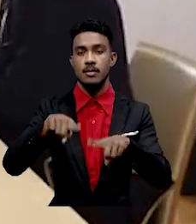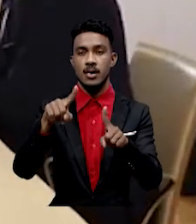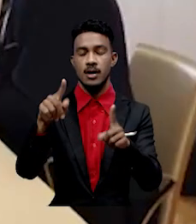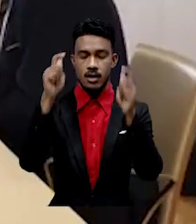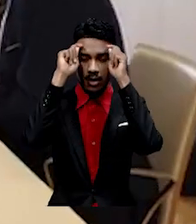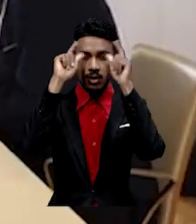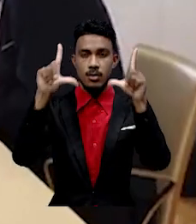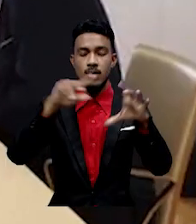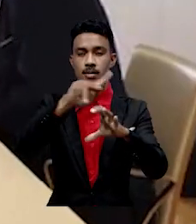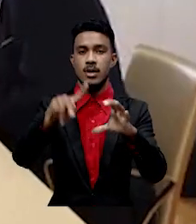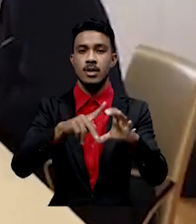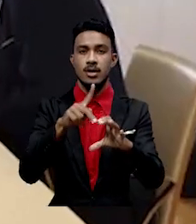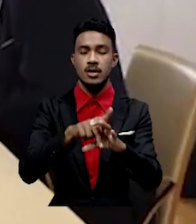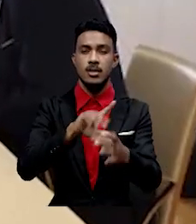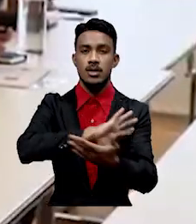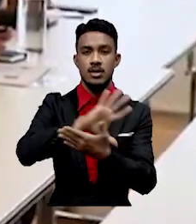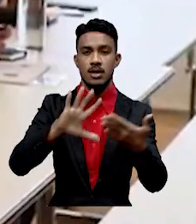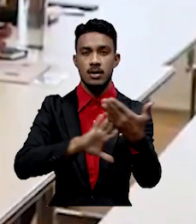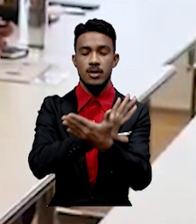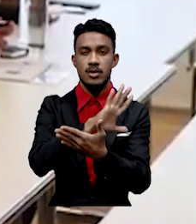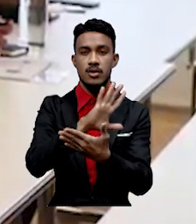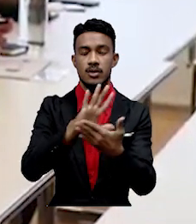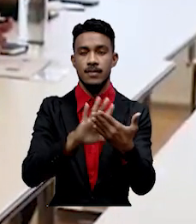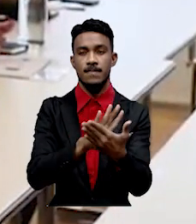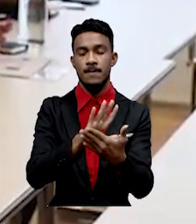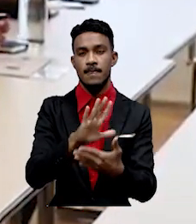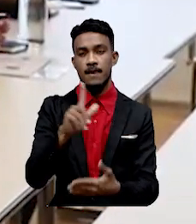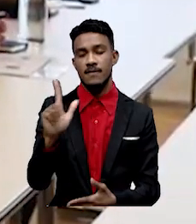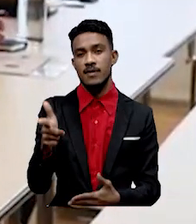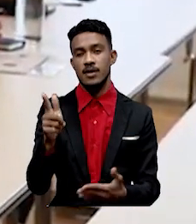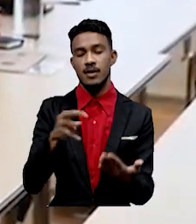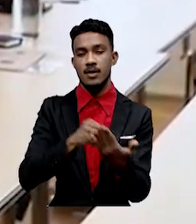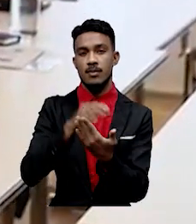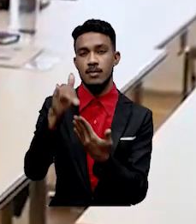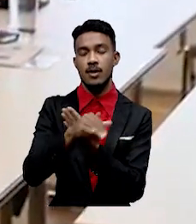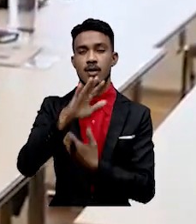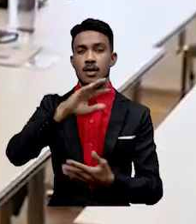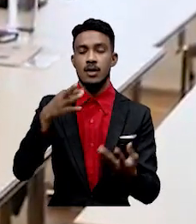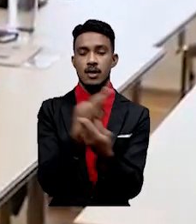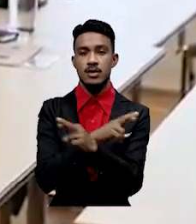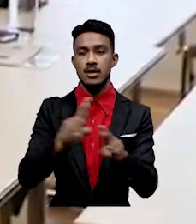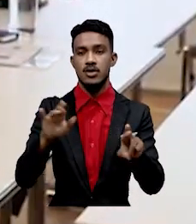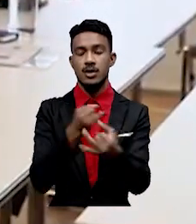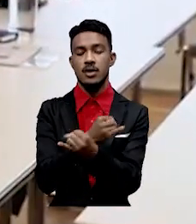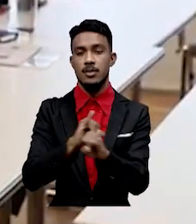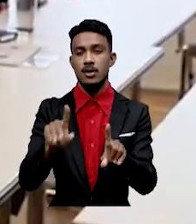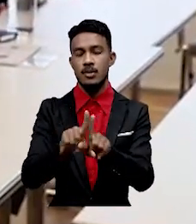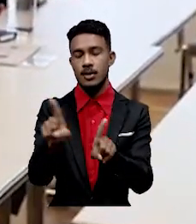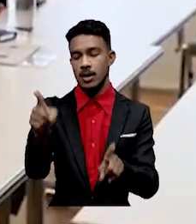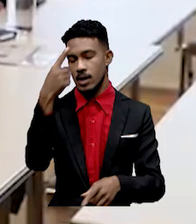Timor, para participar da celebração 20 anos da restauração da independência, mas também moro aqui, nela